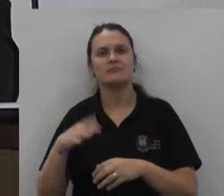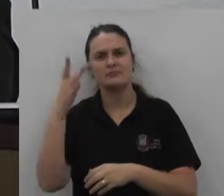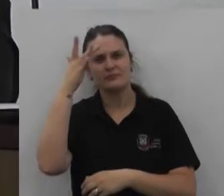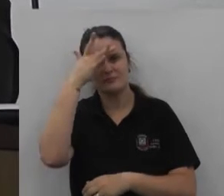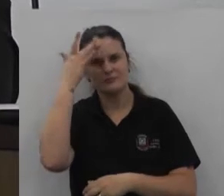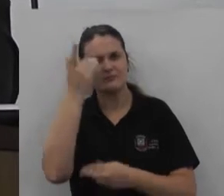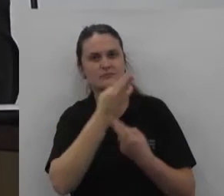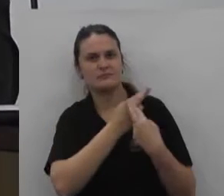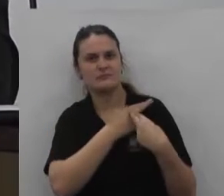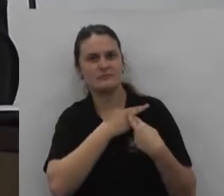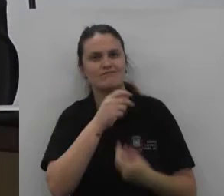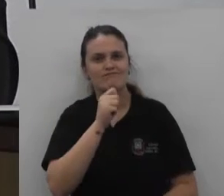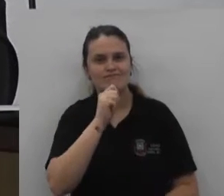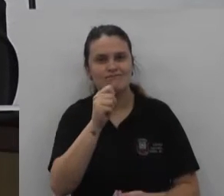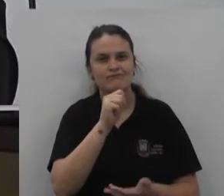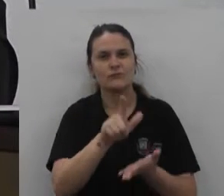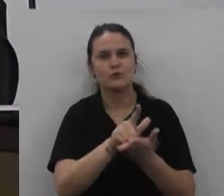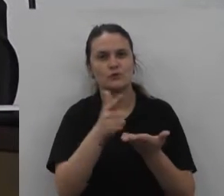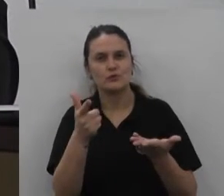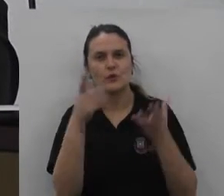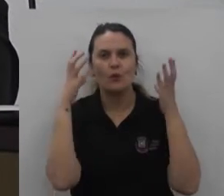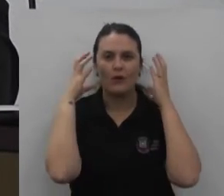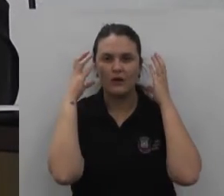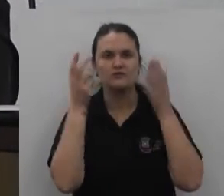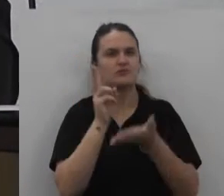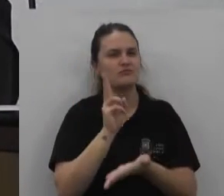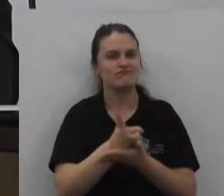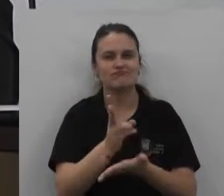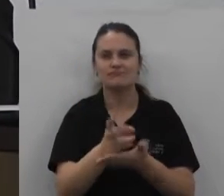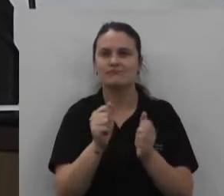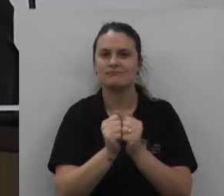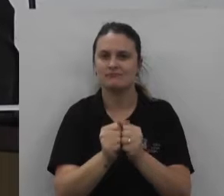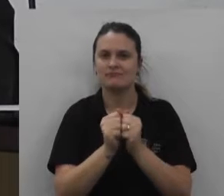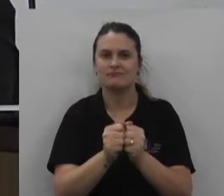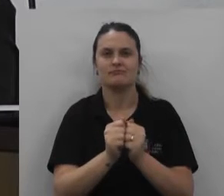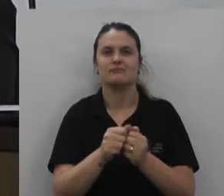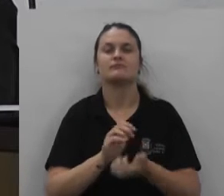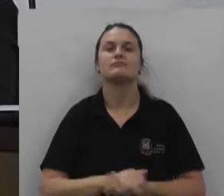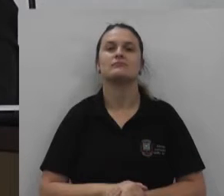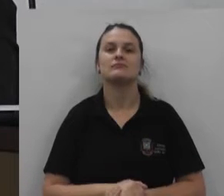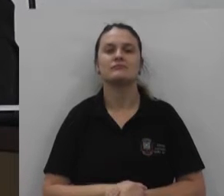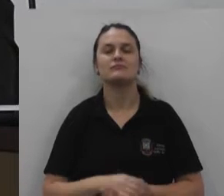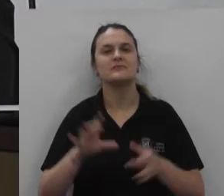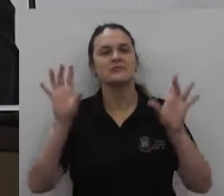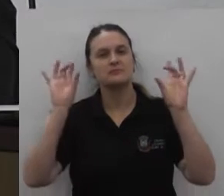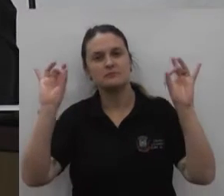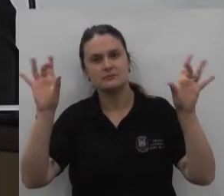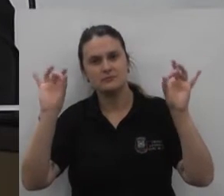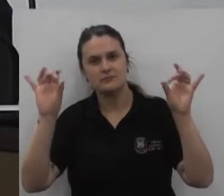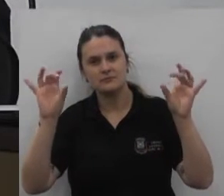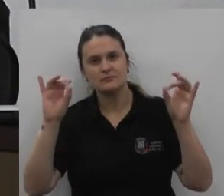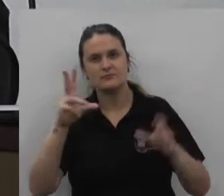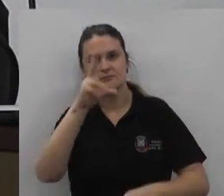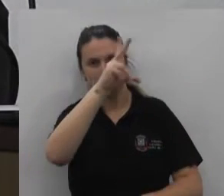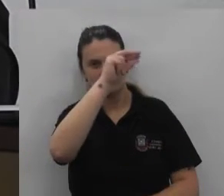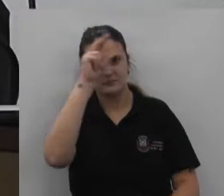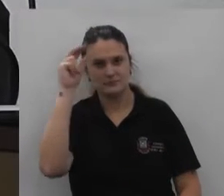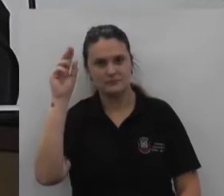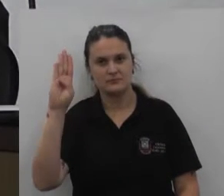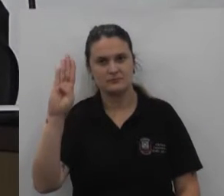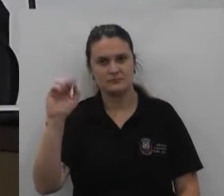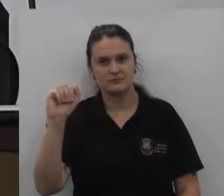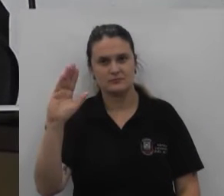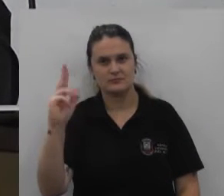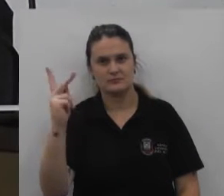nossa imprensa que nos prestigia, nos acompanha nesta sessão. Mas, de forma especial, ao nosso prefeito